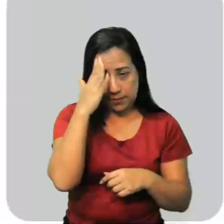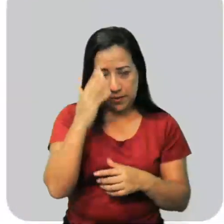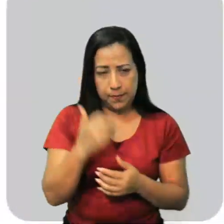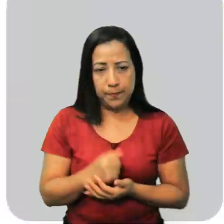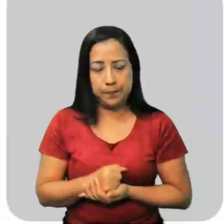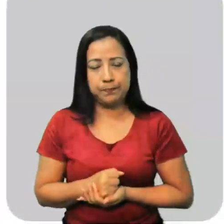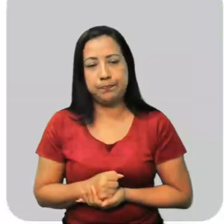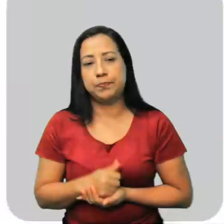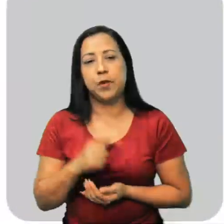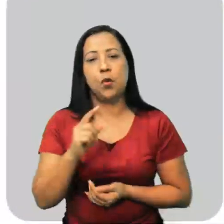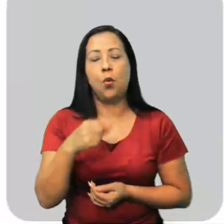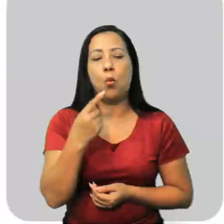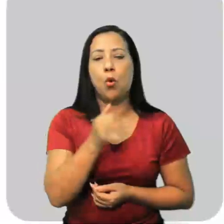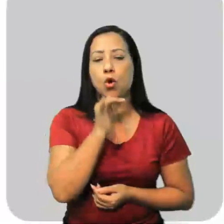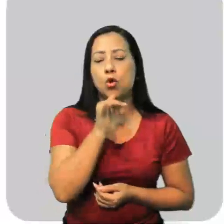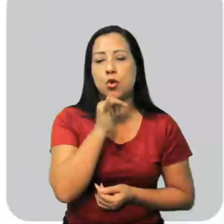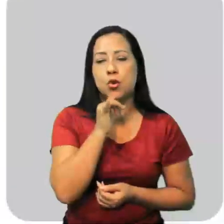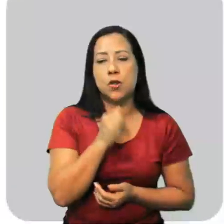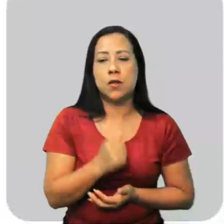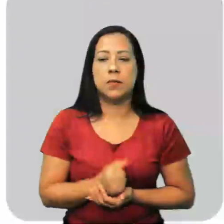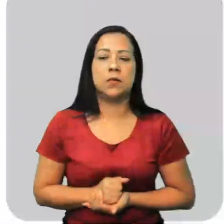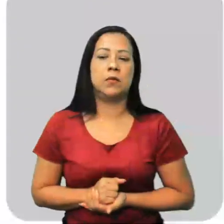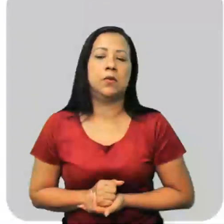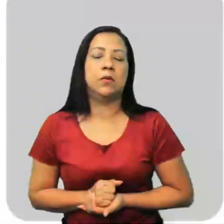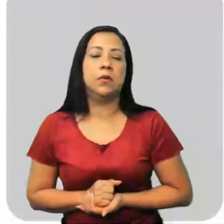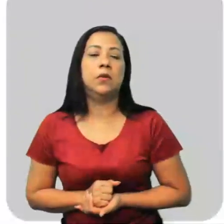Outro exemplo aí, ó.